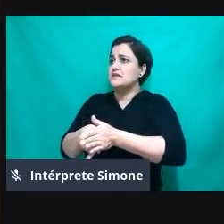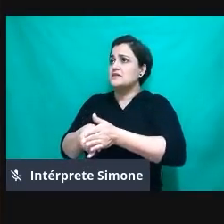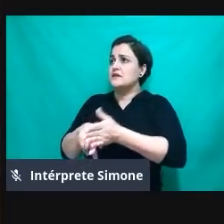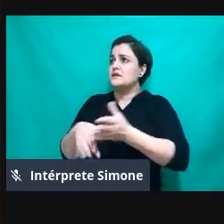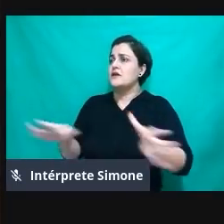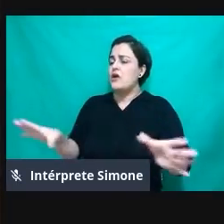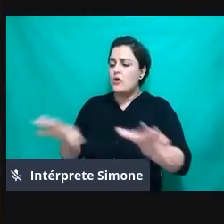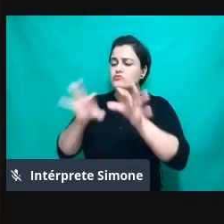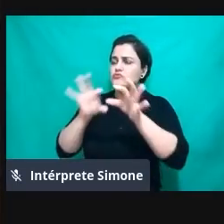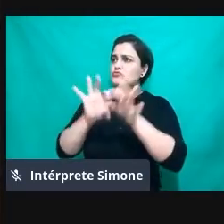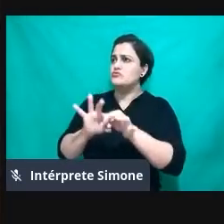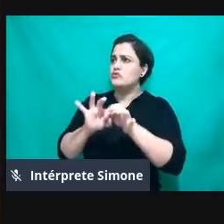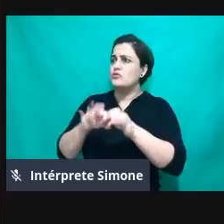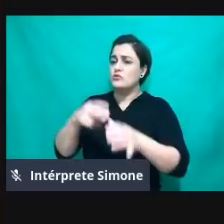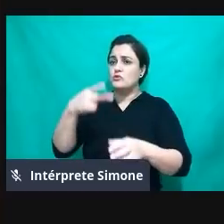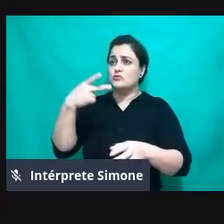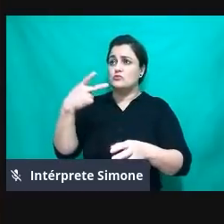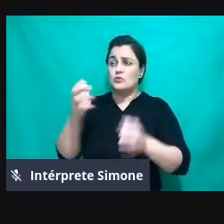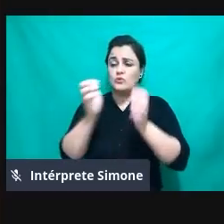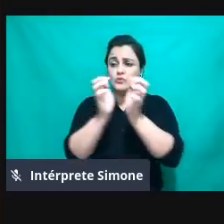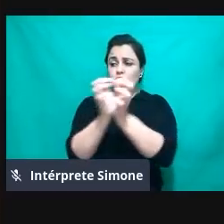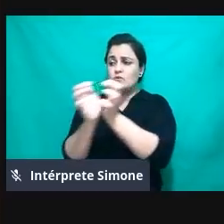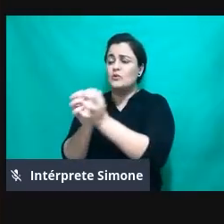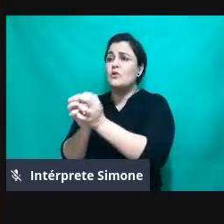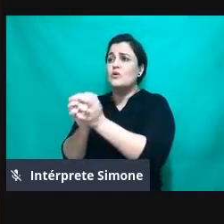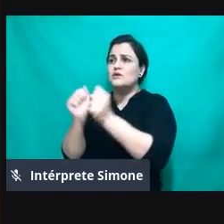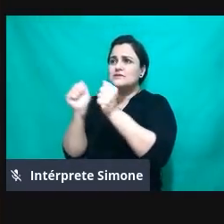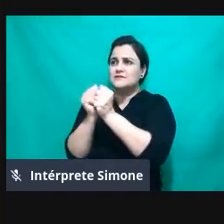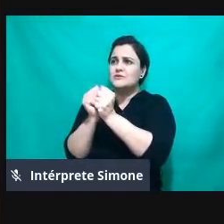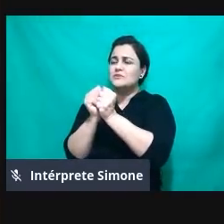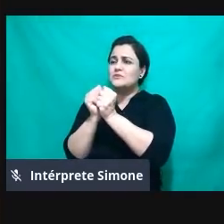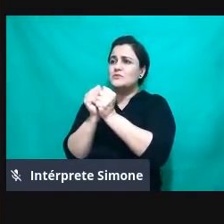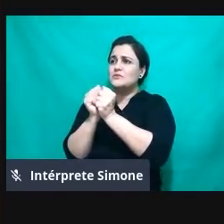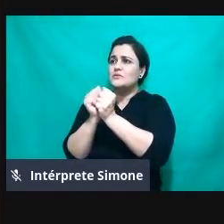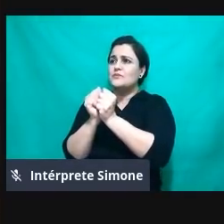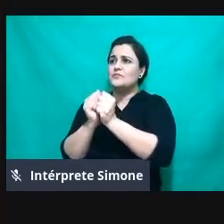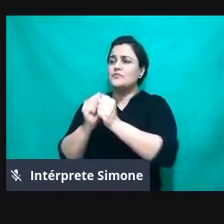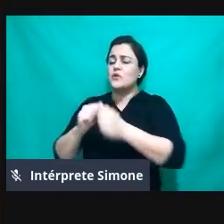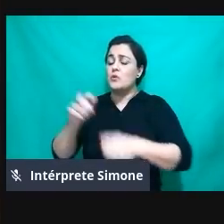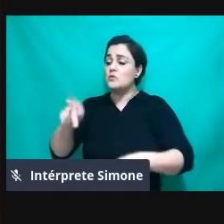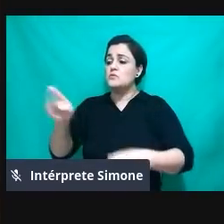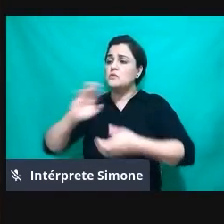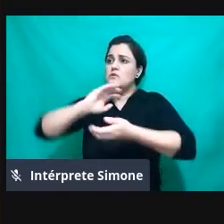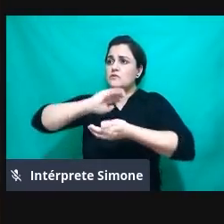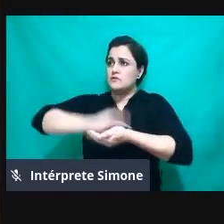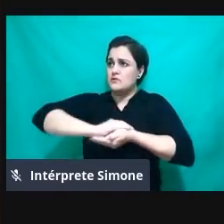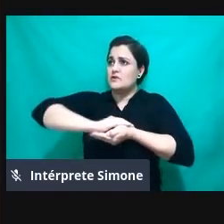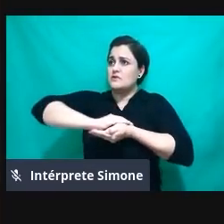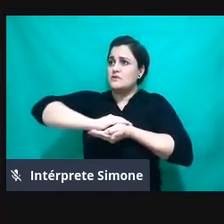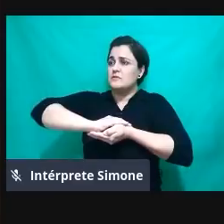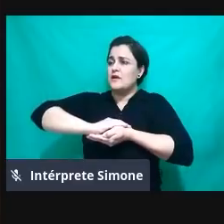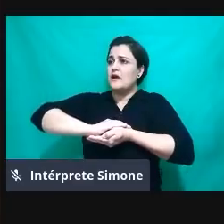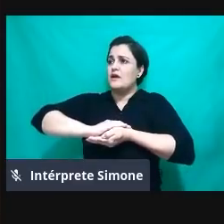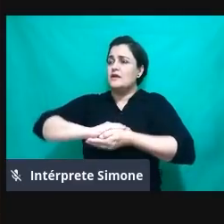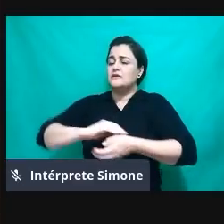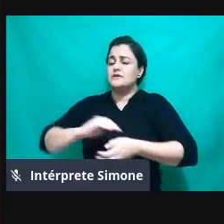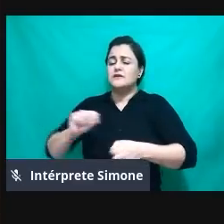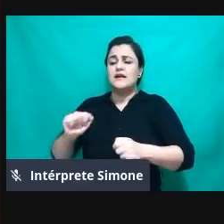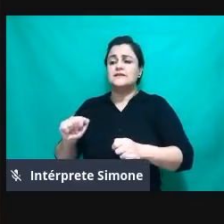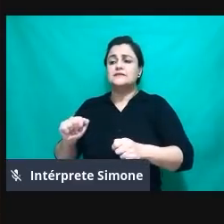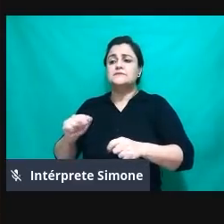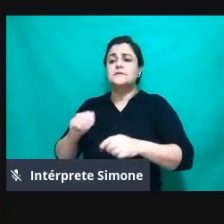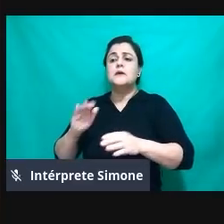todos os professores da rede, né? E mais uma plataforma que o professor poderia sugerir, completar,